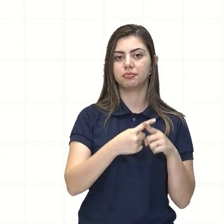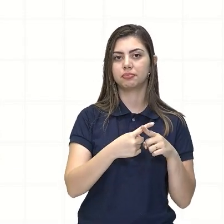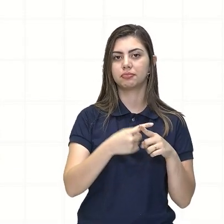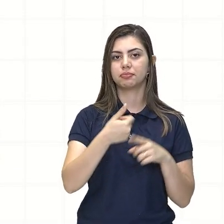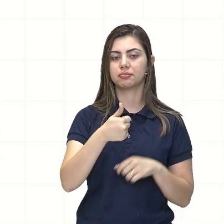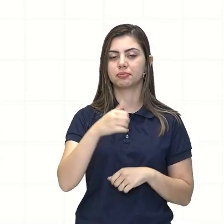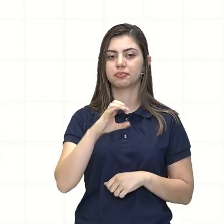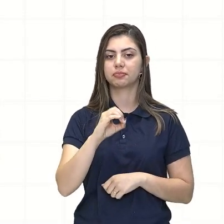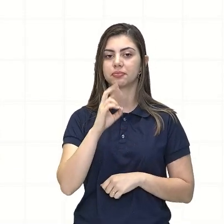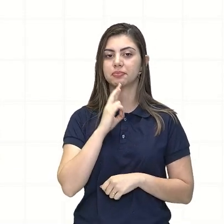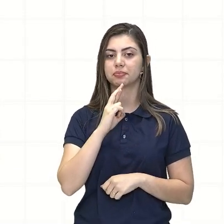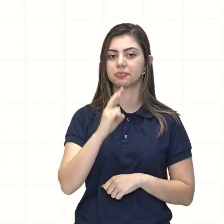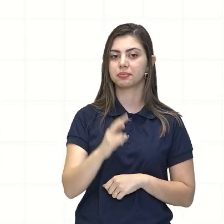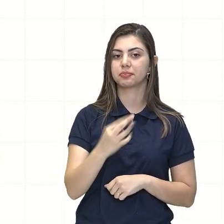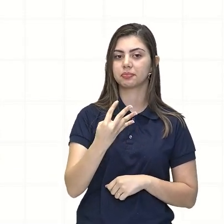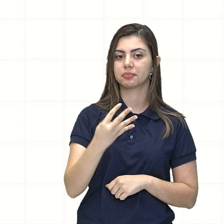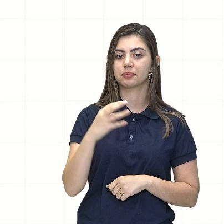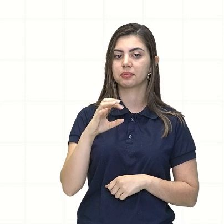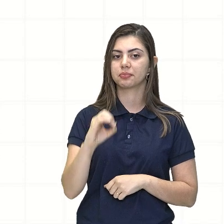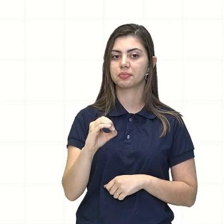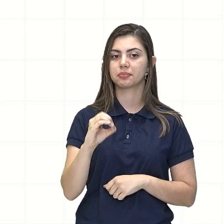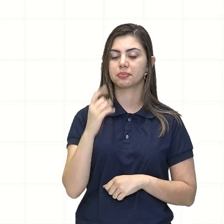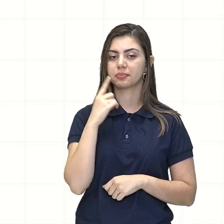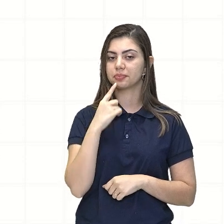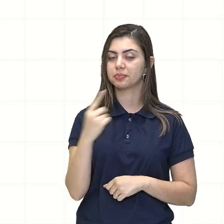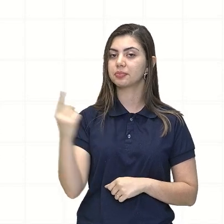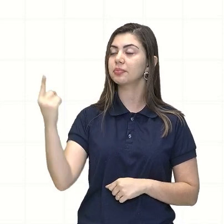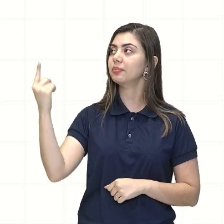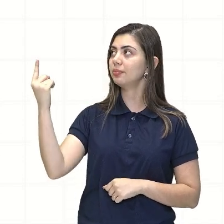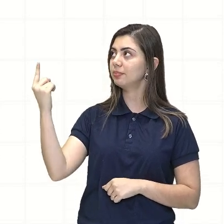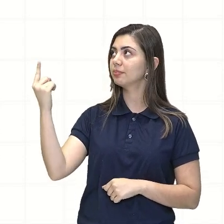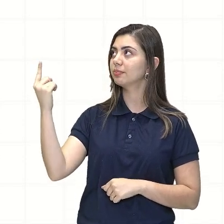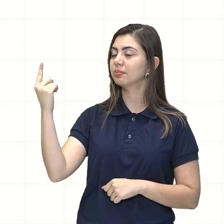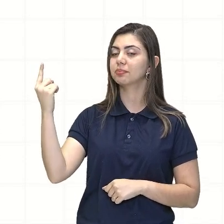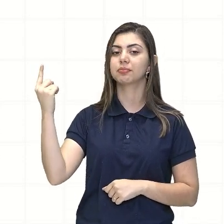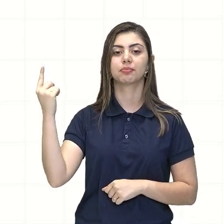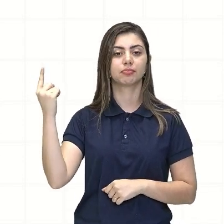vezes 10 é 40.